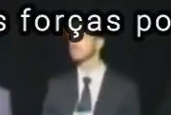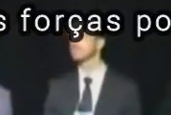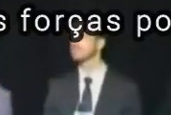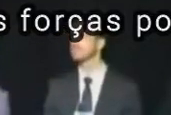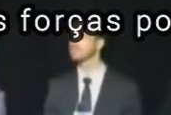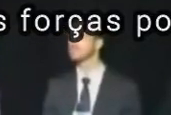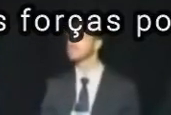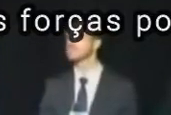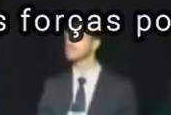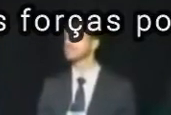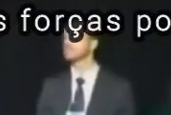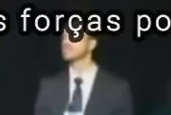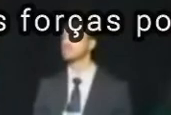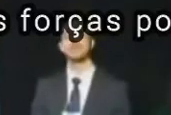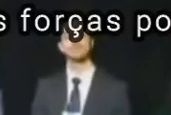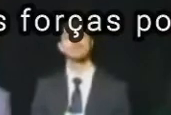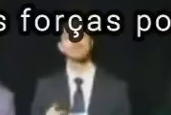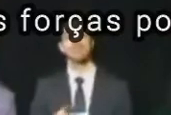Fabricar uma aliança